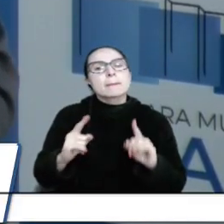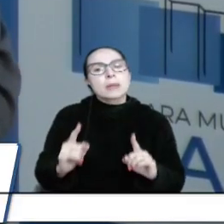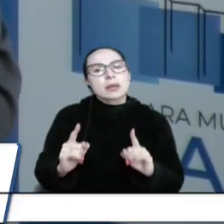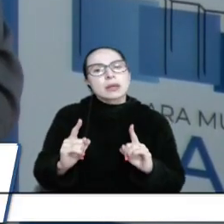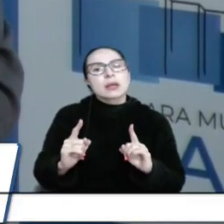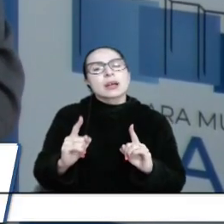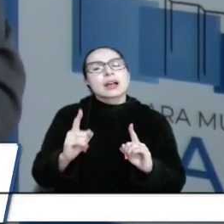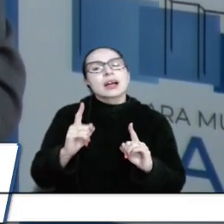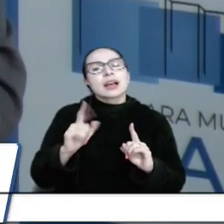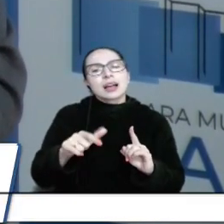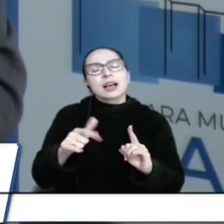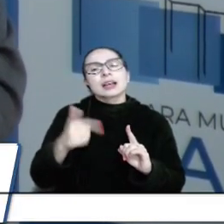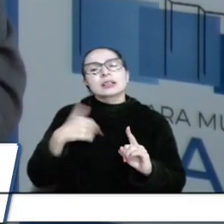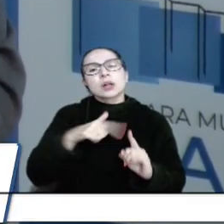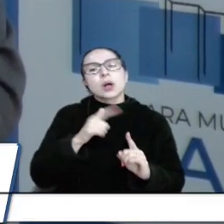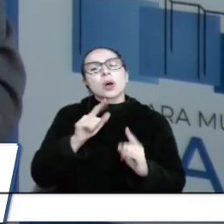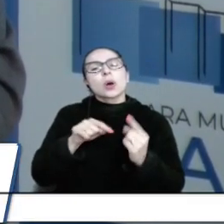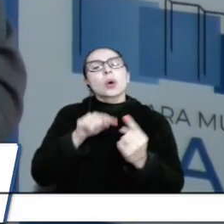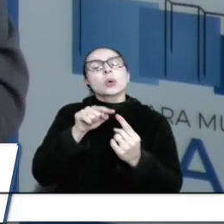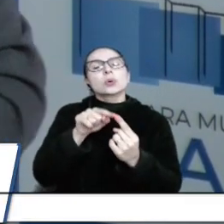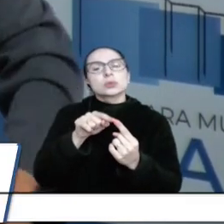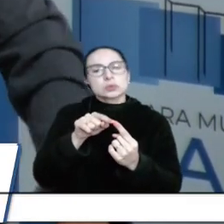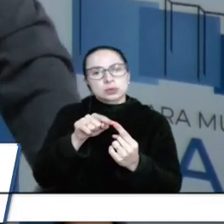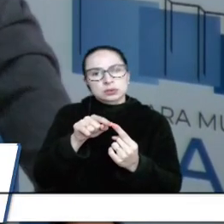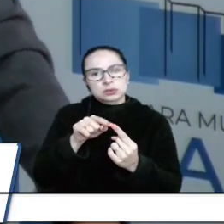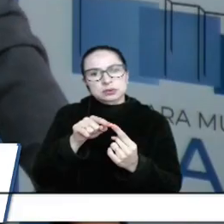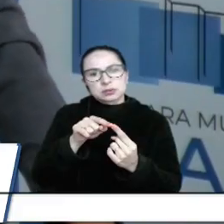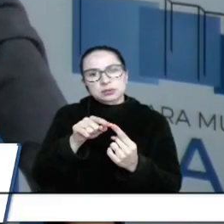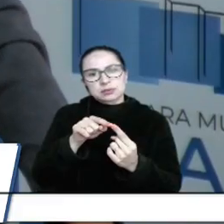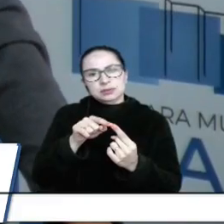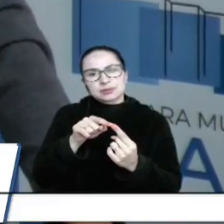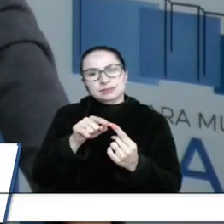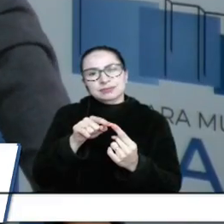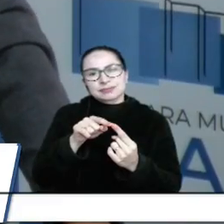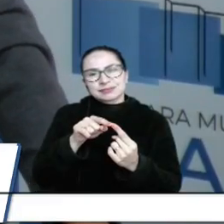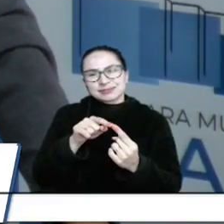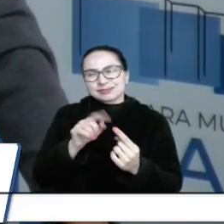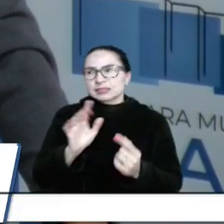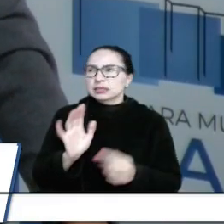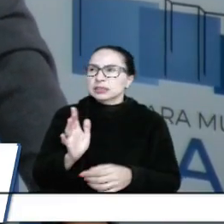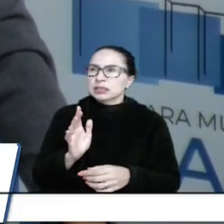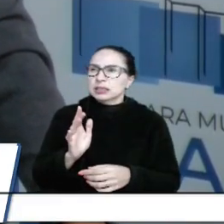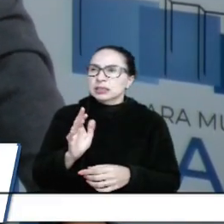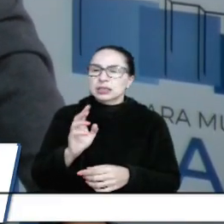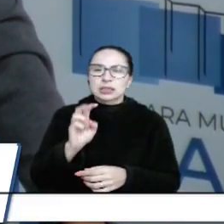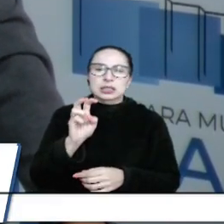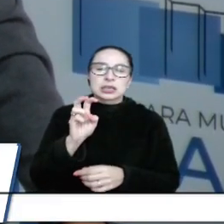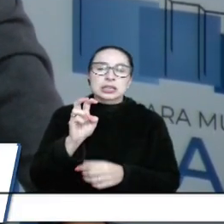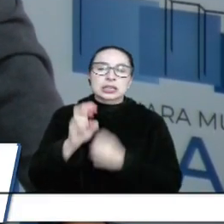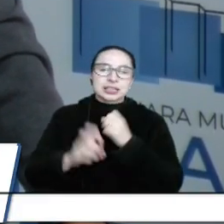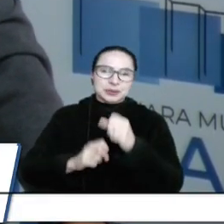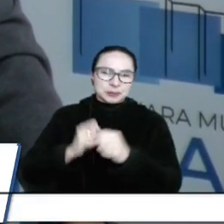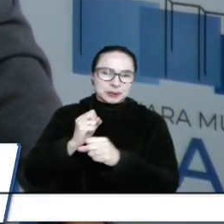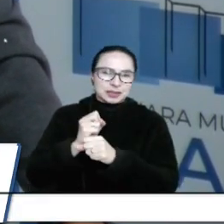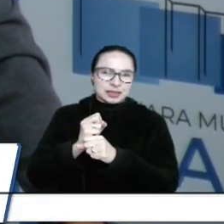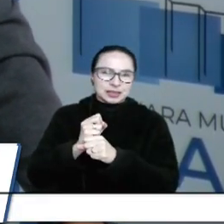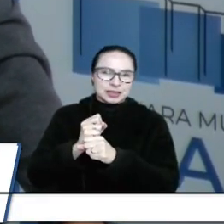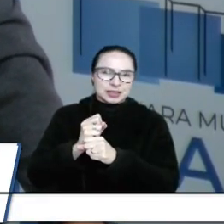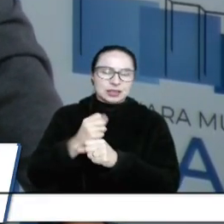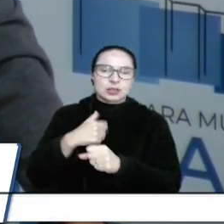a gente espera, viu, Donizete? Espera aí, faz 5 anos que nós estamos